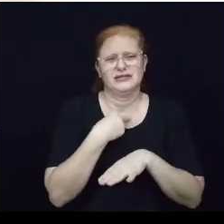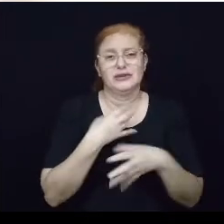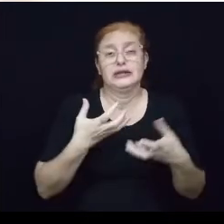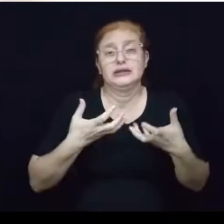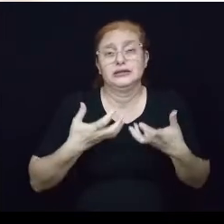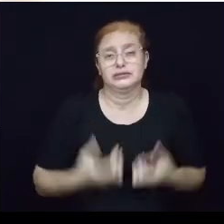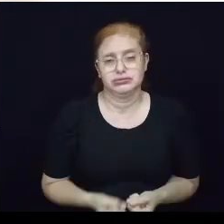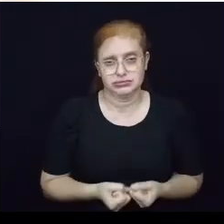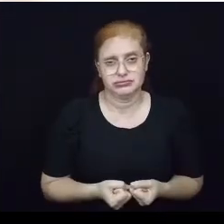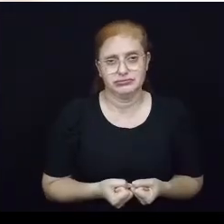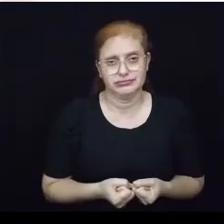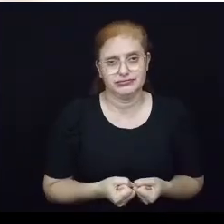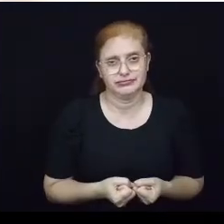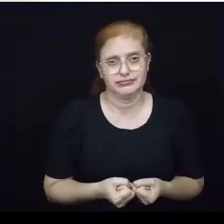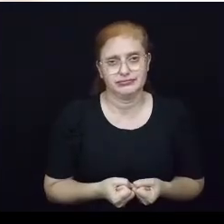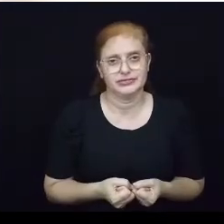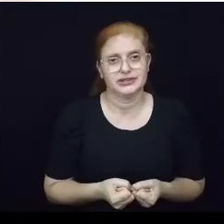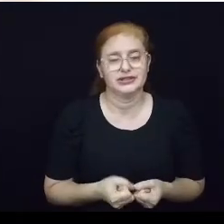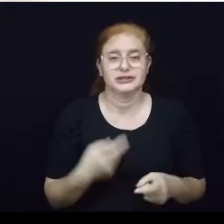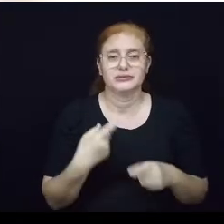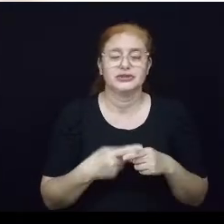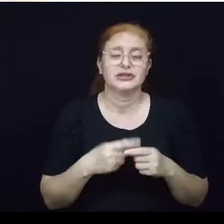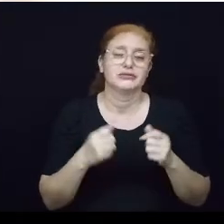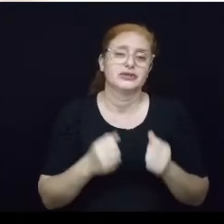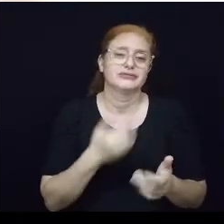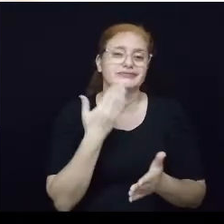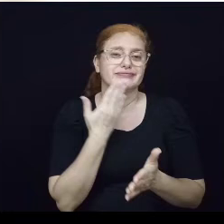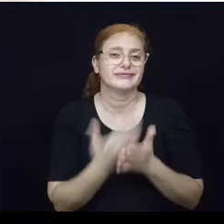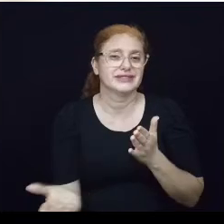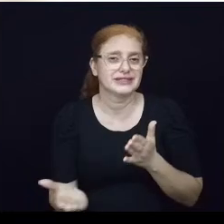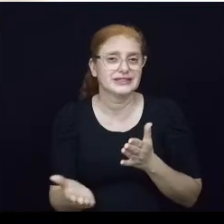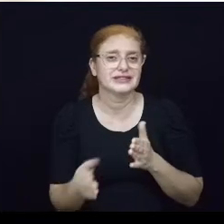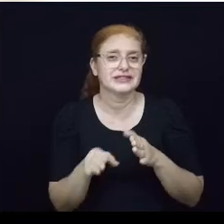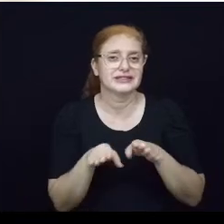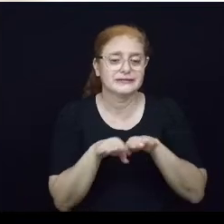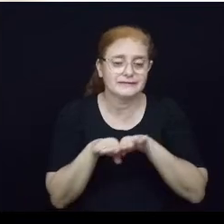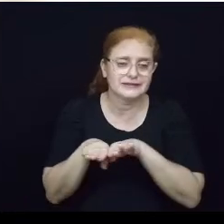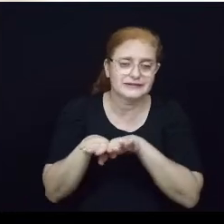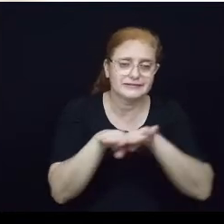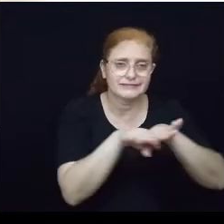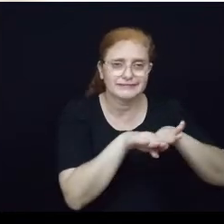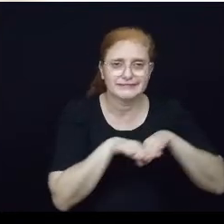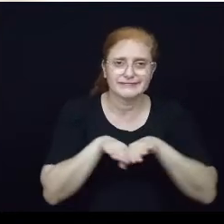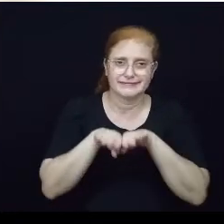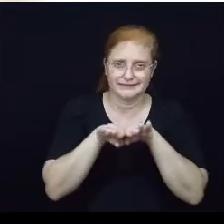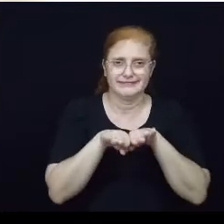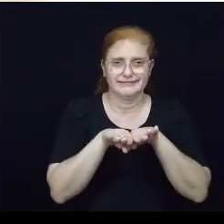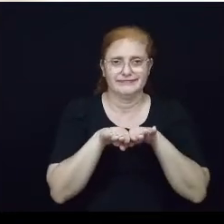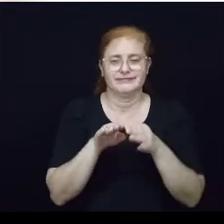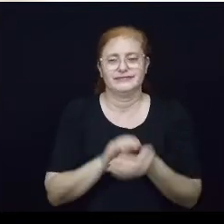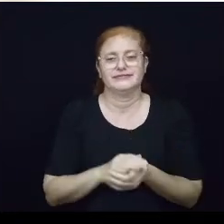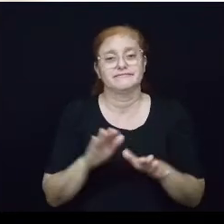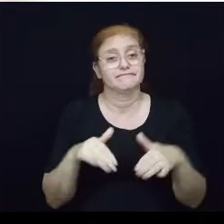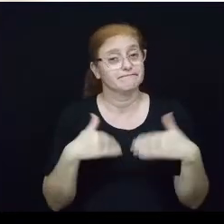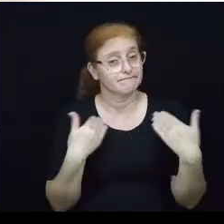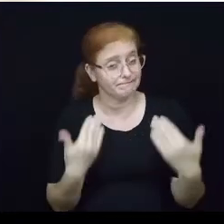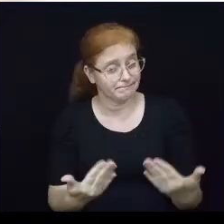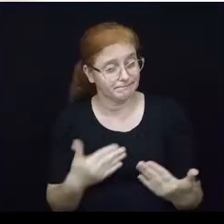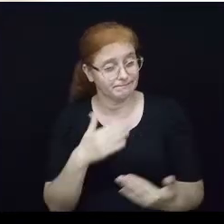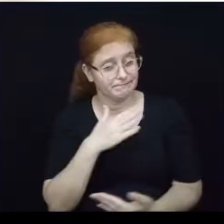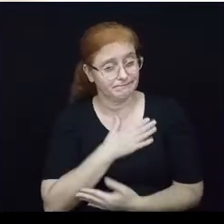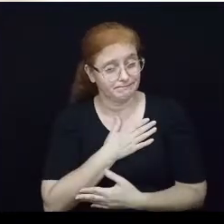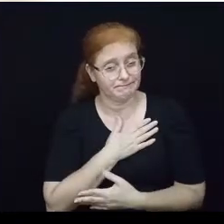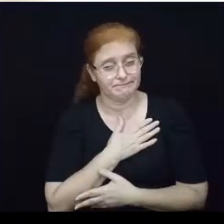mais pesada para um lado nem para o outro, senão ela ia perder esse nivelamento dela em relação à base horizontal. Então esse